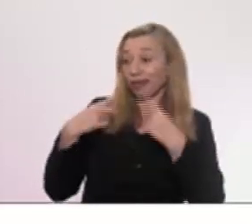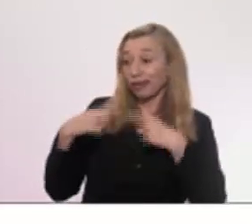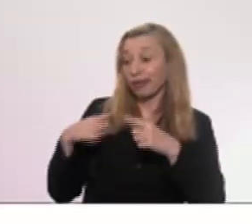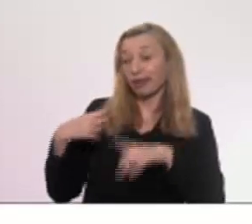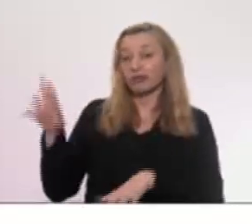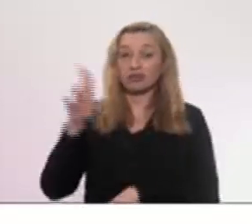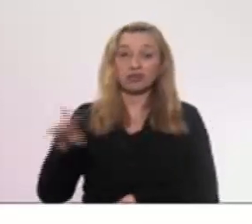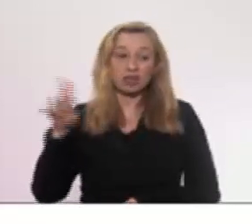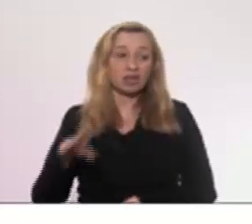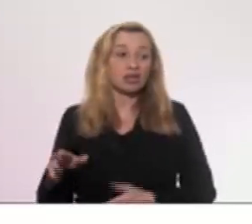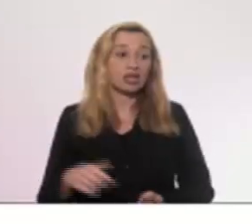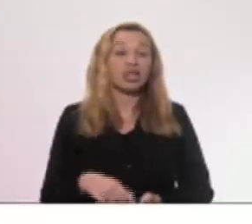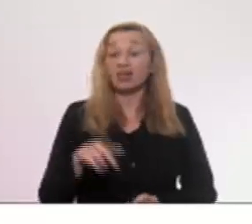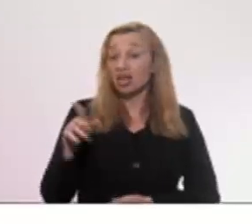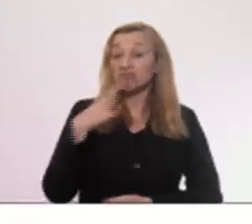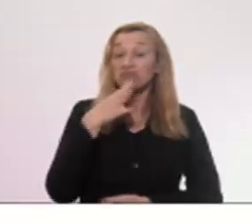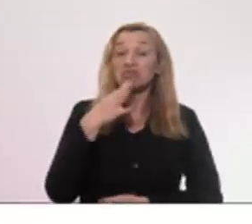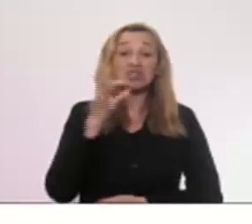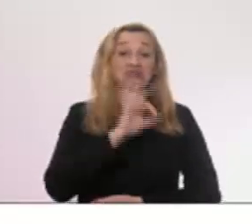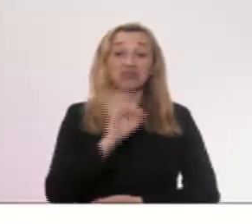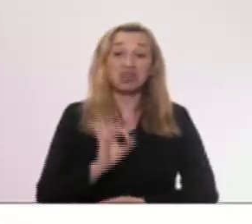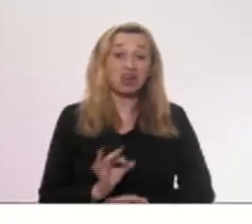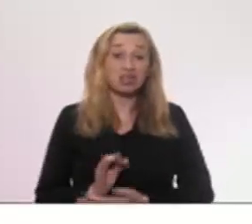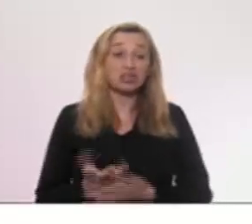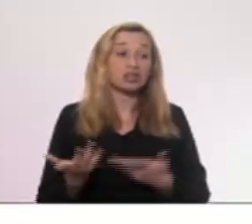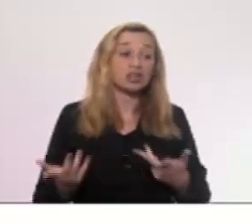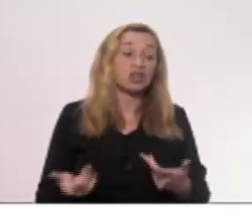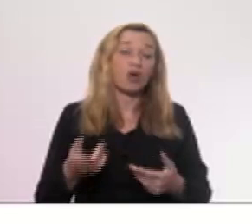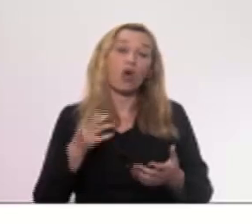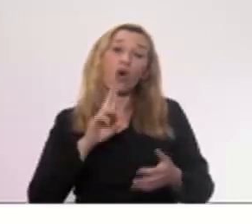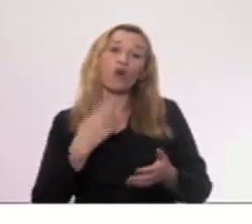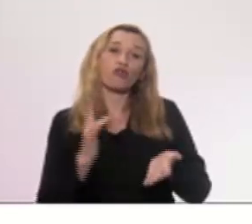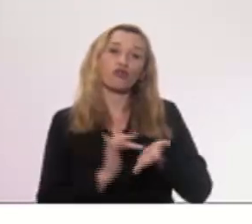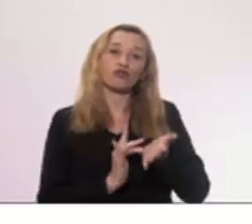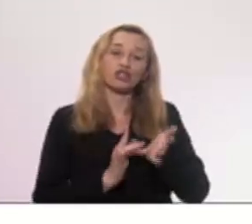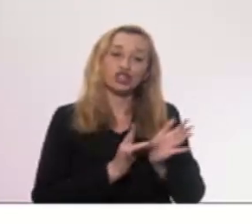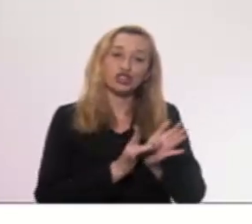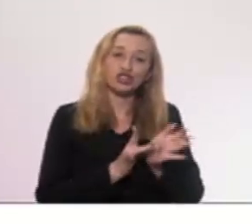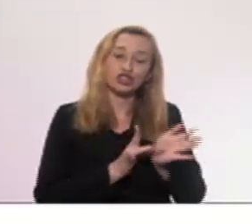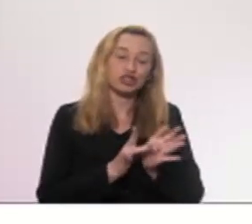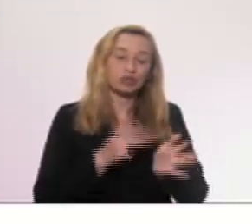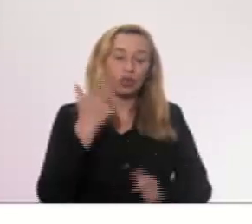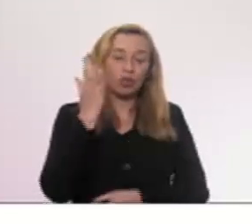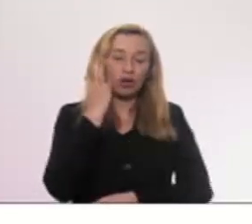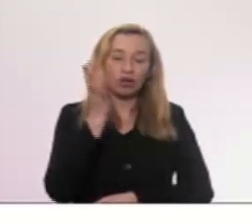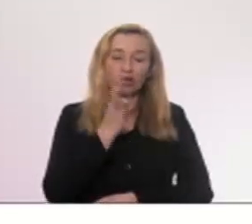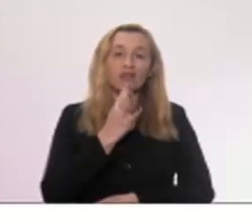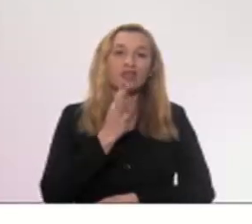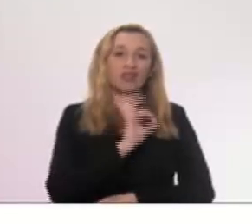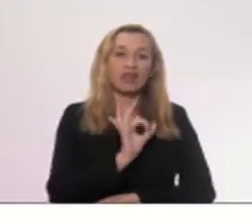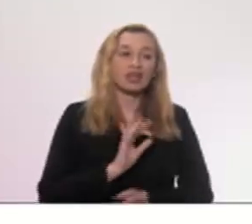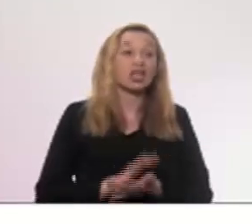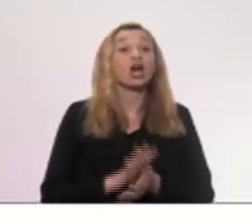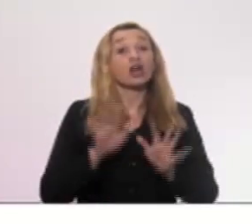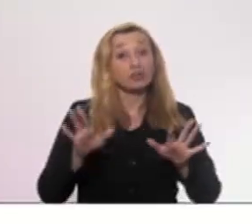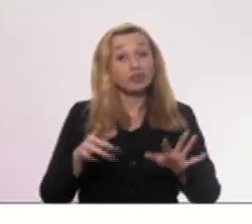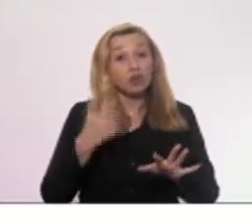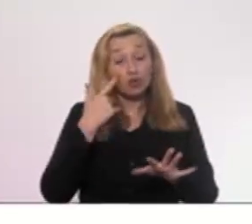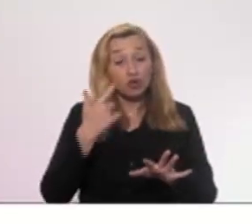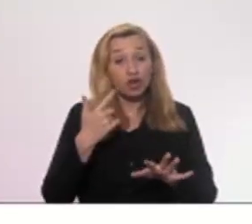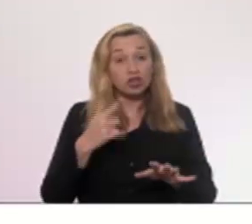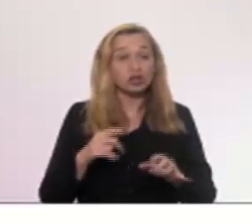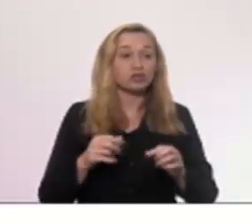que inclusive eles desconhecem ou propositalmente fingem não conhecer, quando muito recentemente o mesmo Jair Bolsonaro,